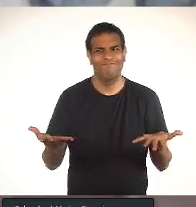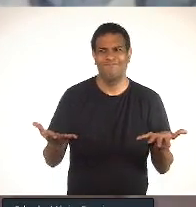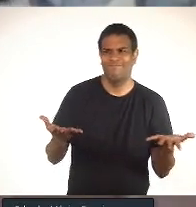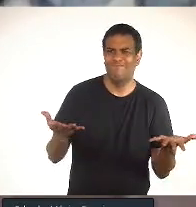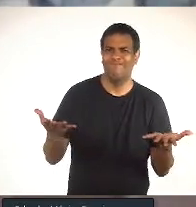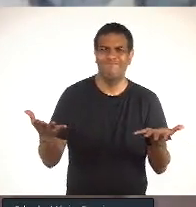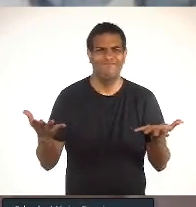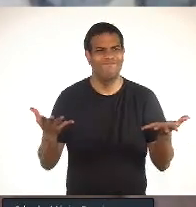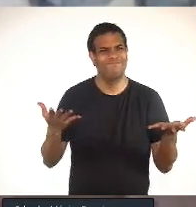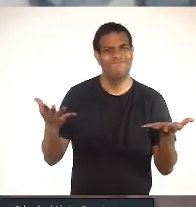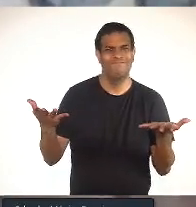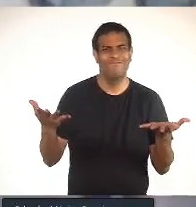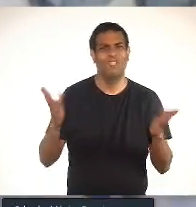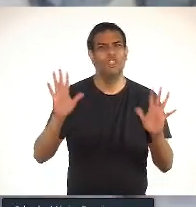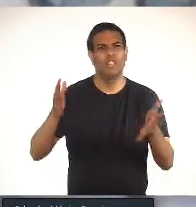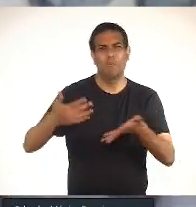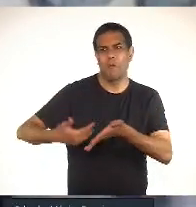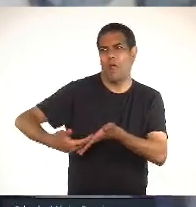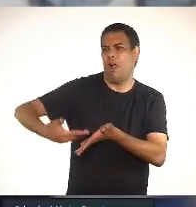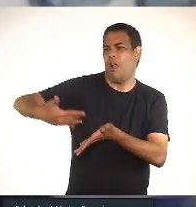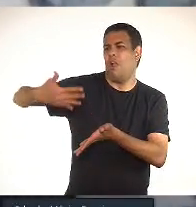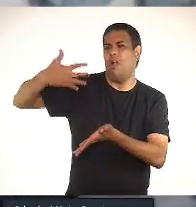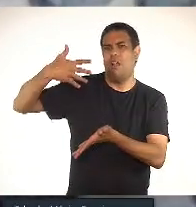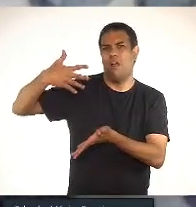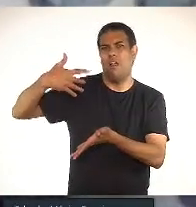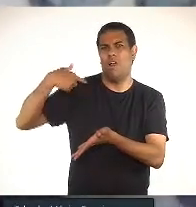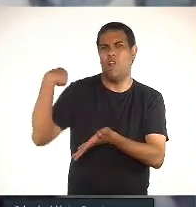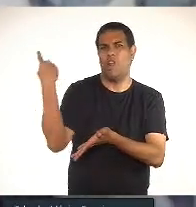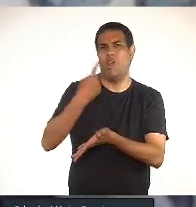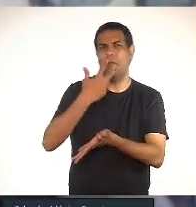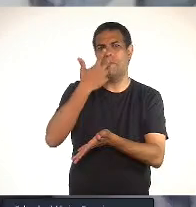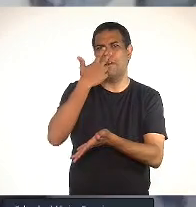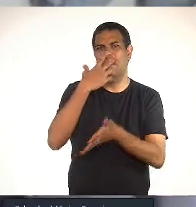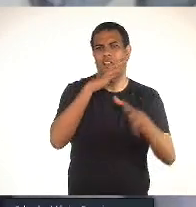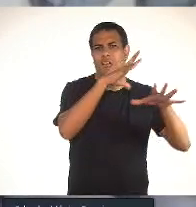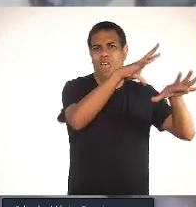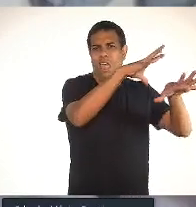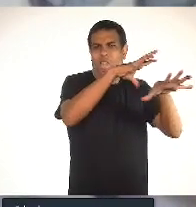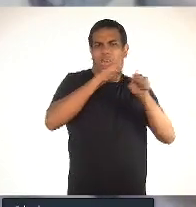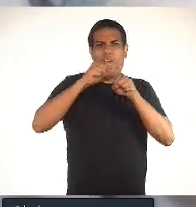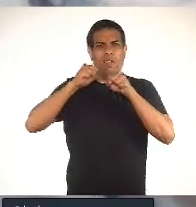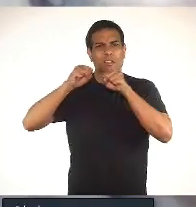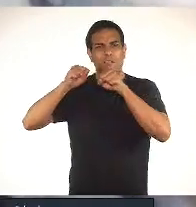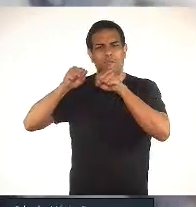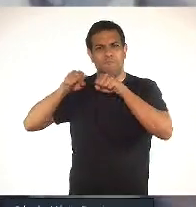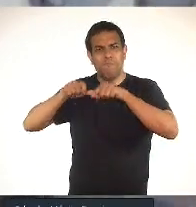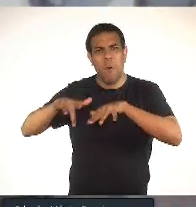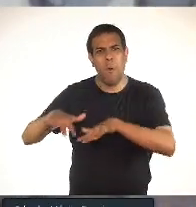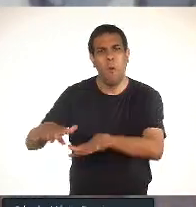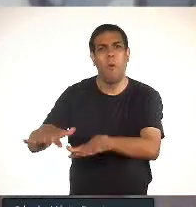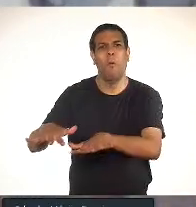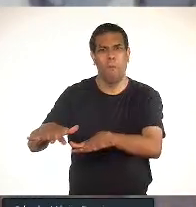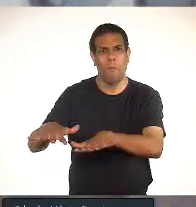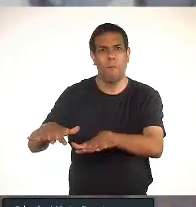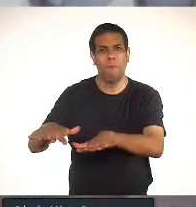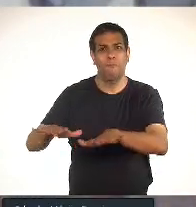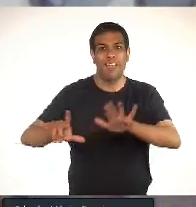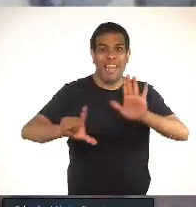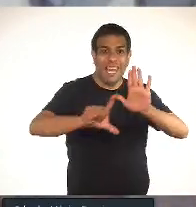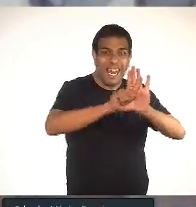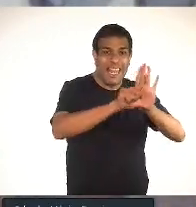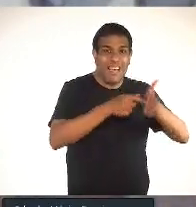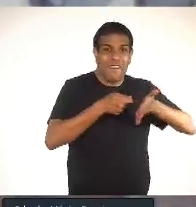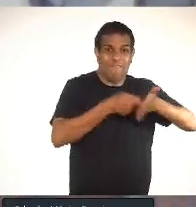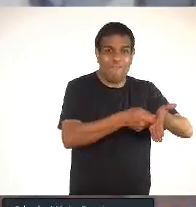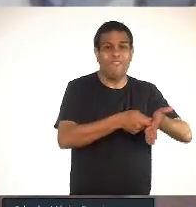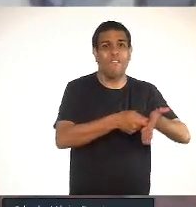paralelo que a gente traça desde o nosso sequestro em África, da força da lei, das